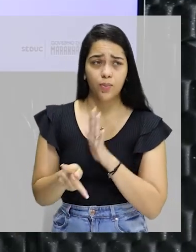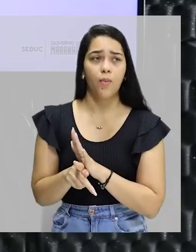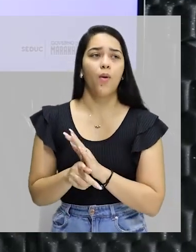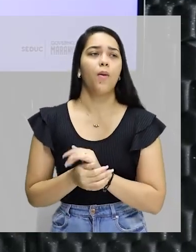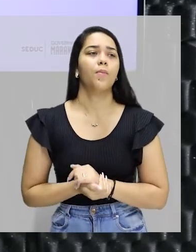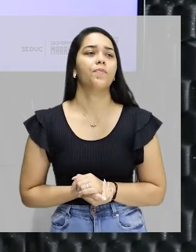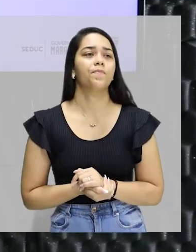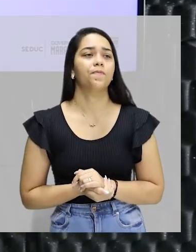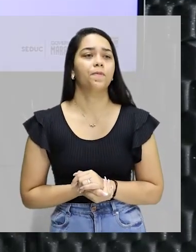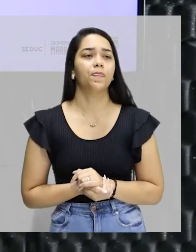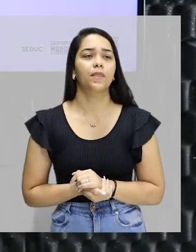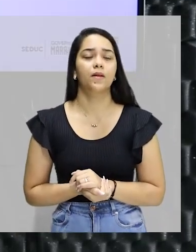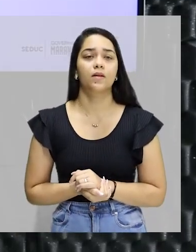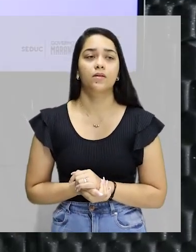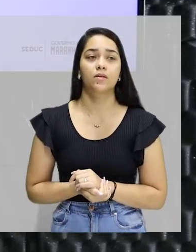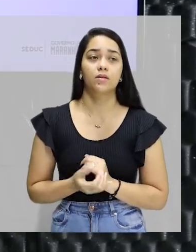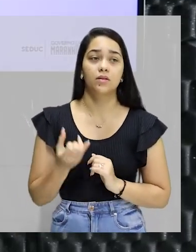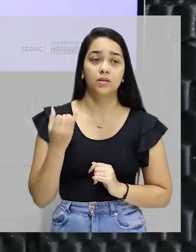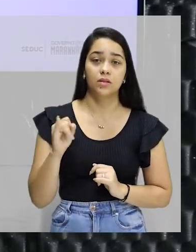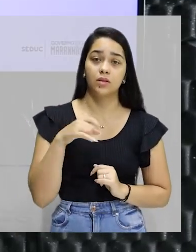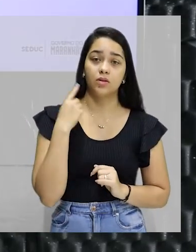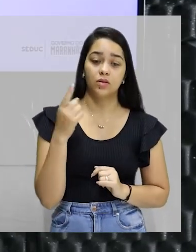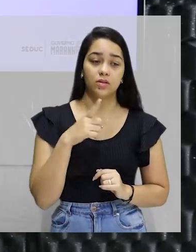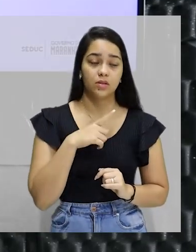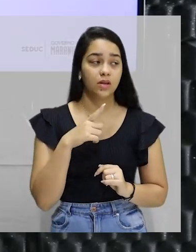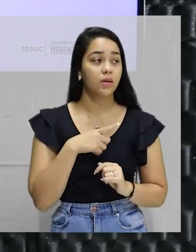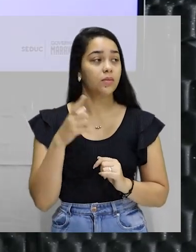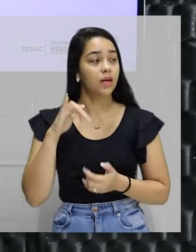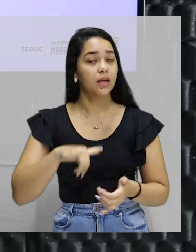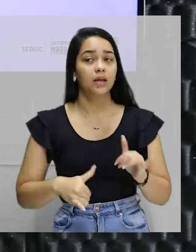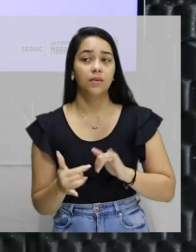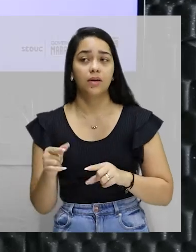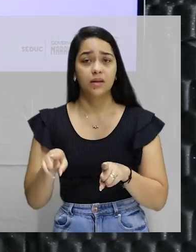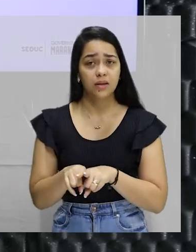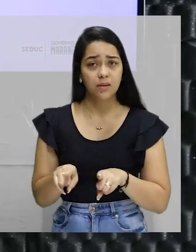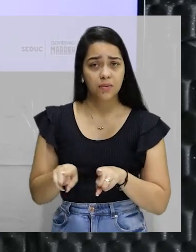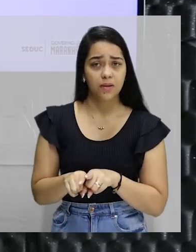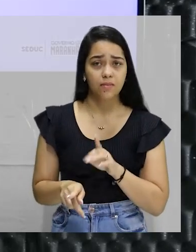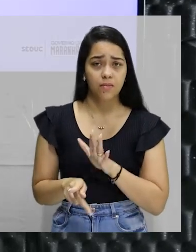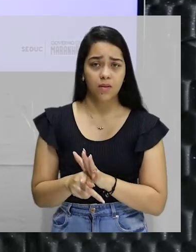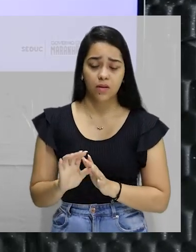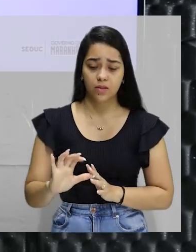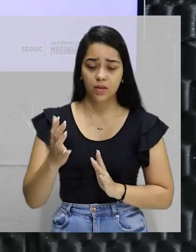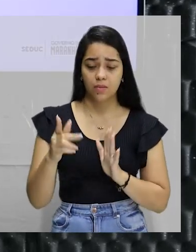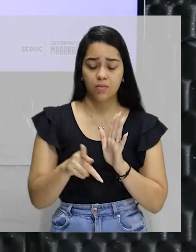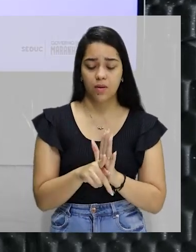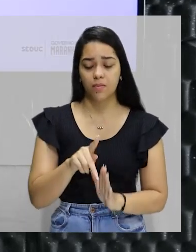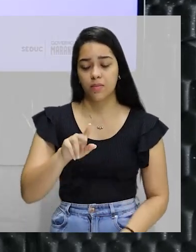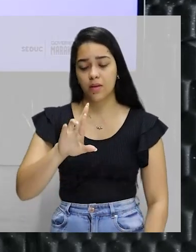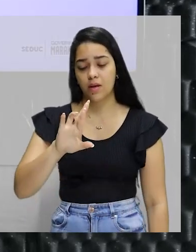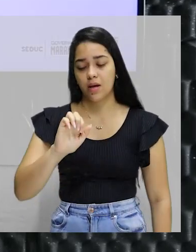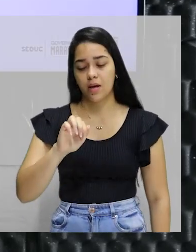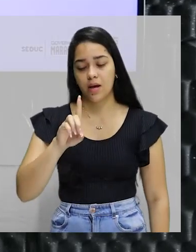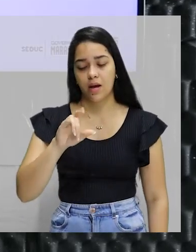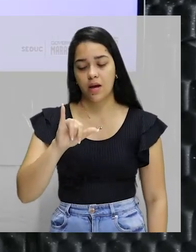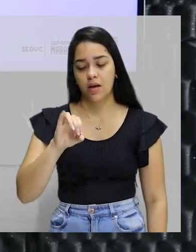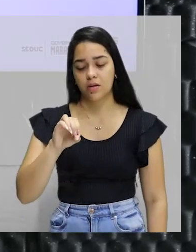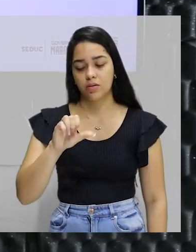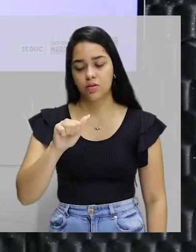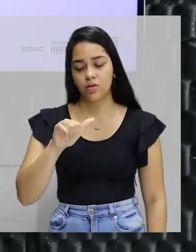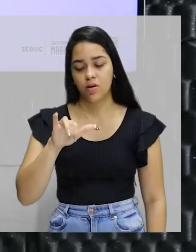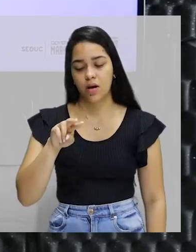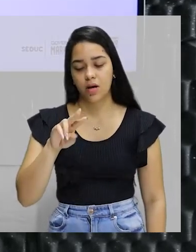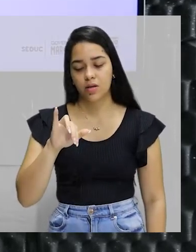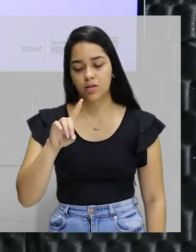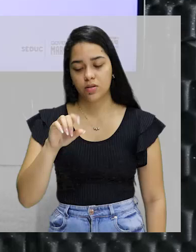átomo. Bom, se nós temos a química nuclear, um fenômeno da radioatividade, nós vamos ter a emissão